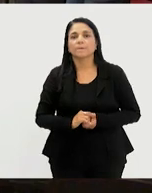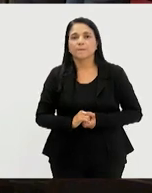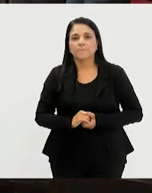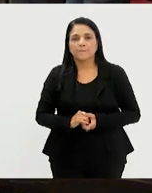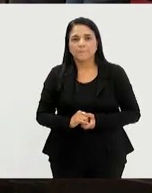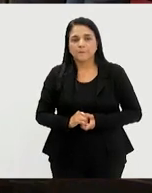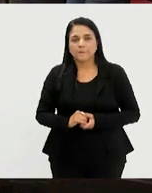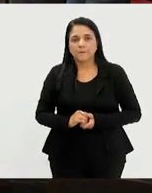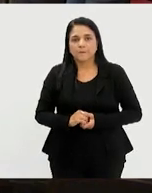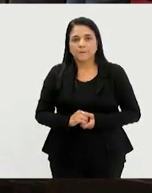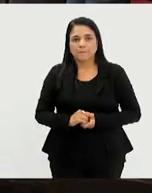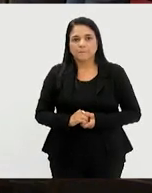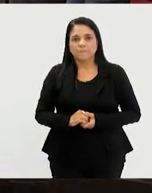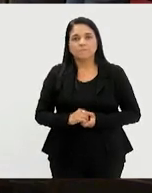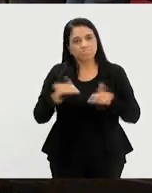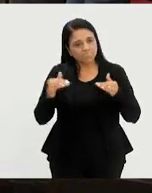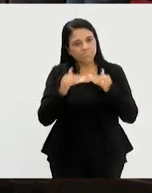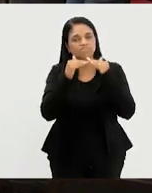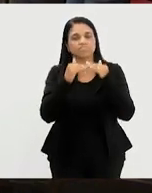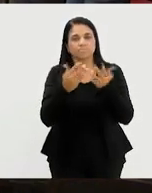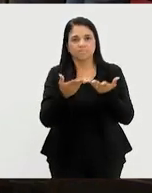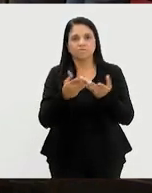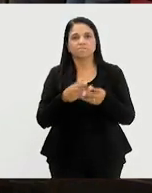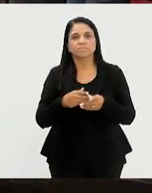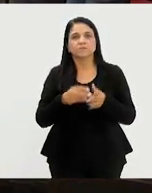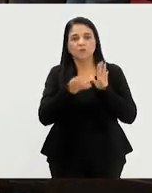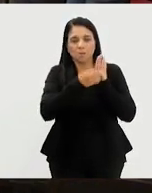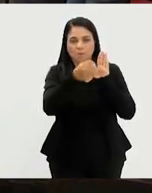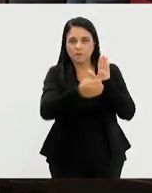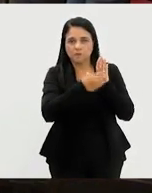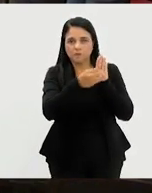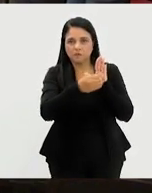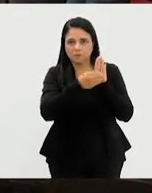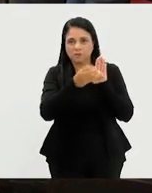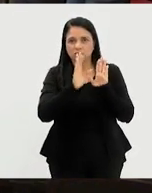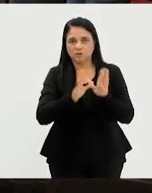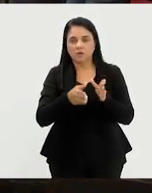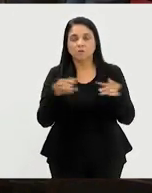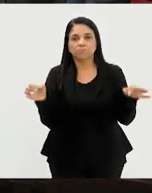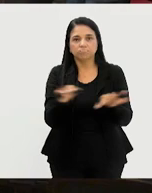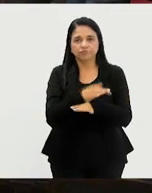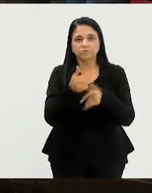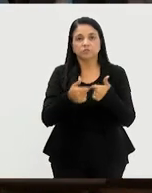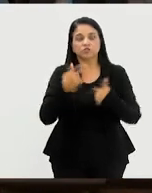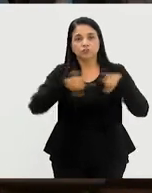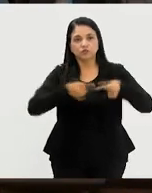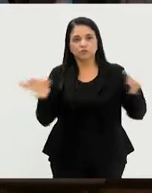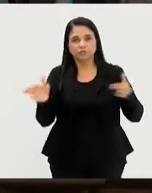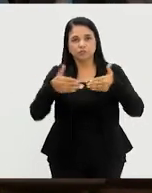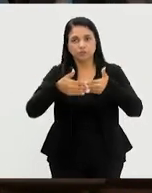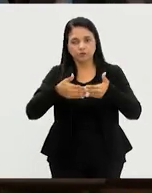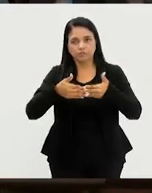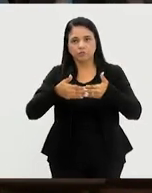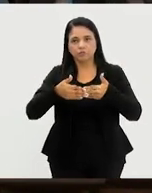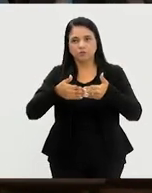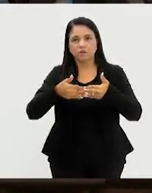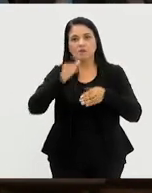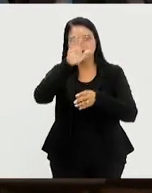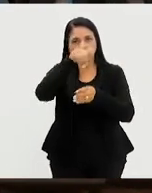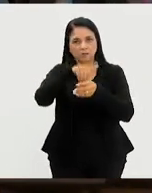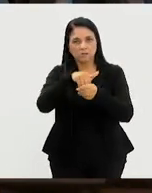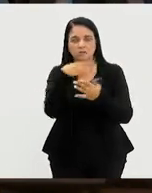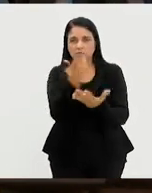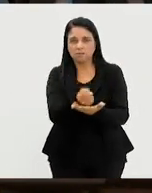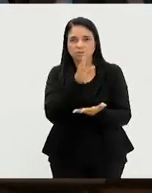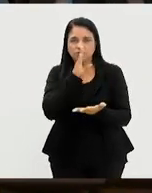Siciliano favorável com os pareceres emitido em discussão não havendo qu qu discutir encerrada discussão em votação senhores que